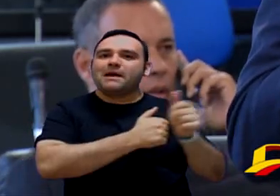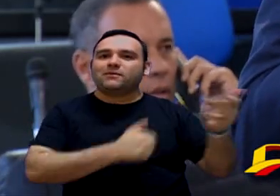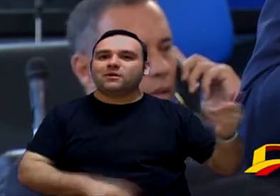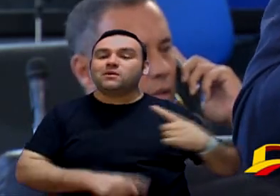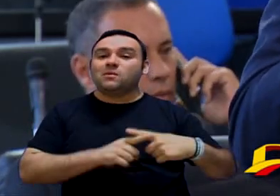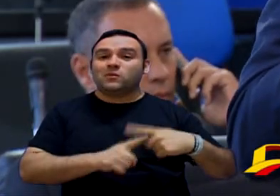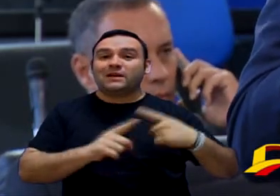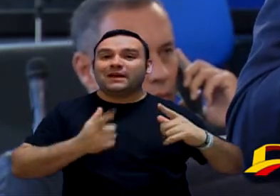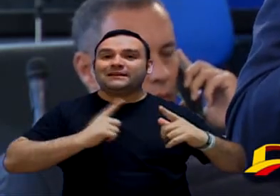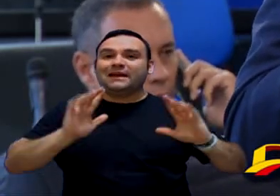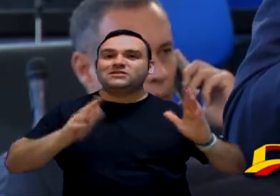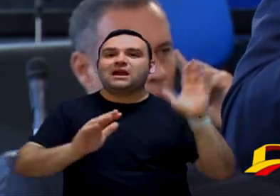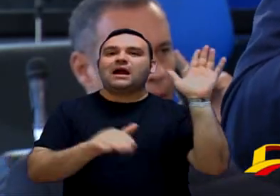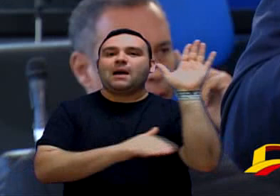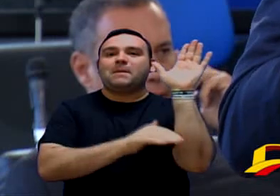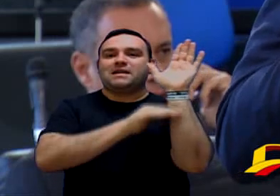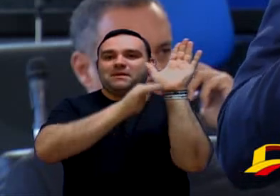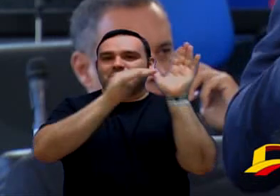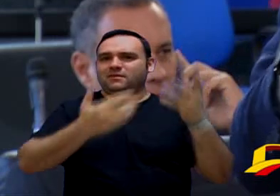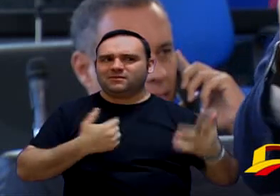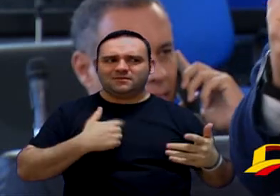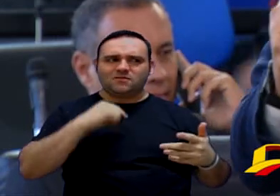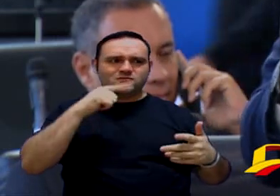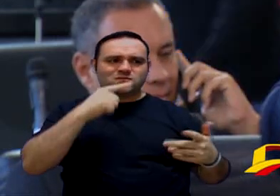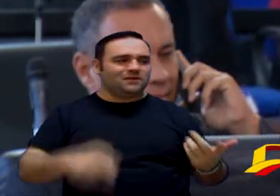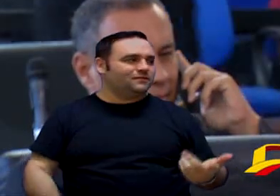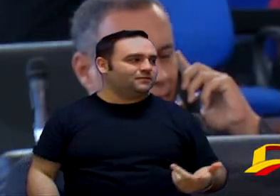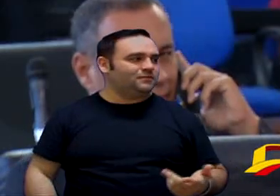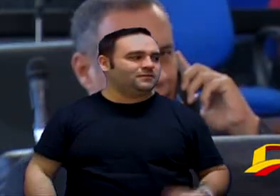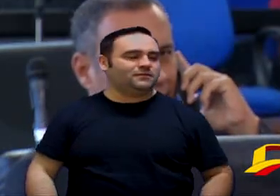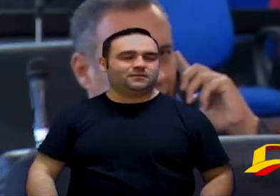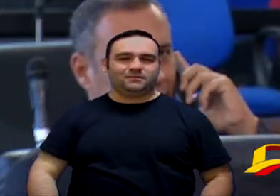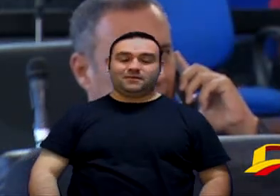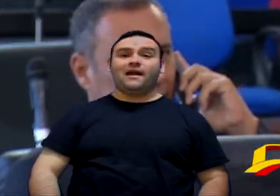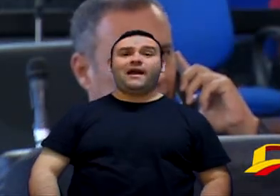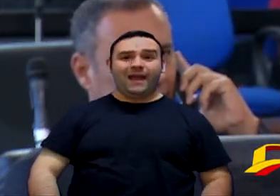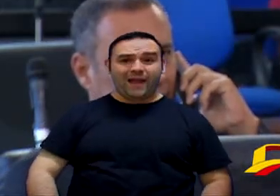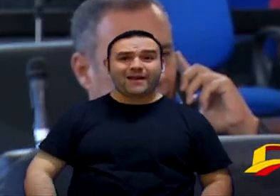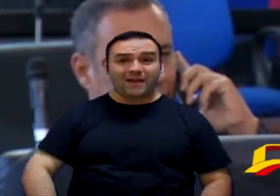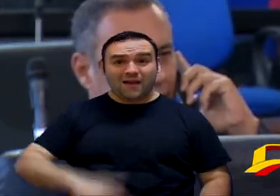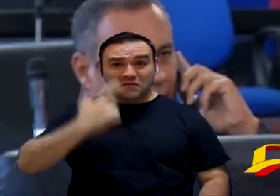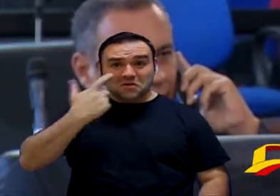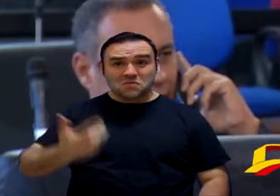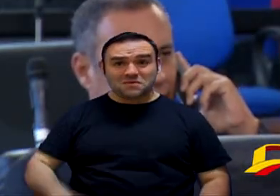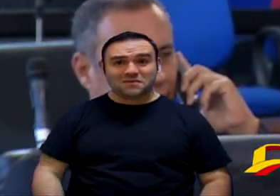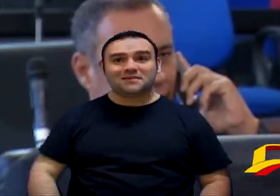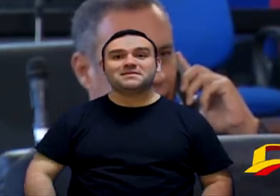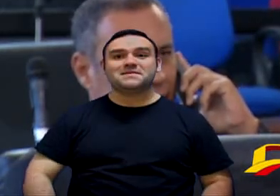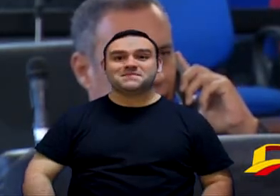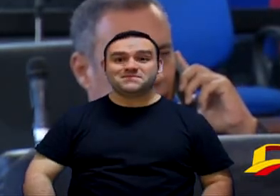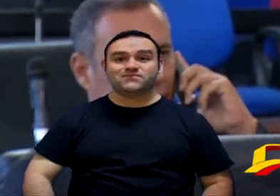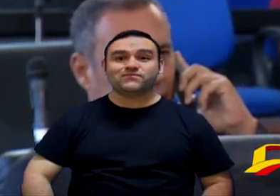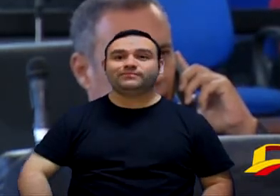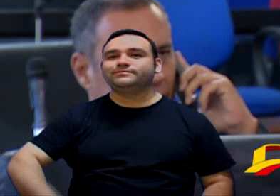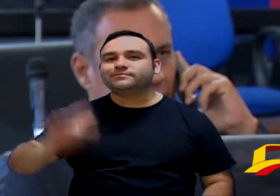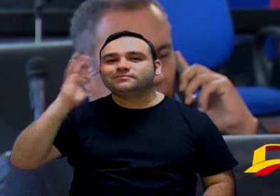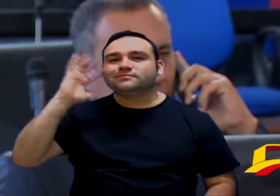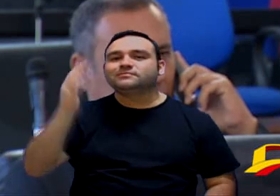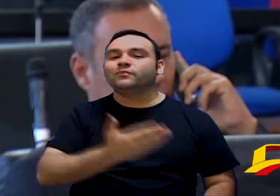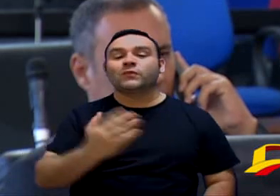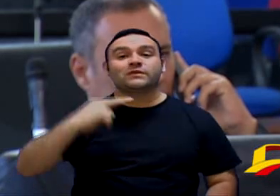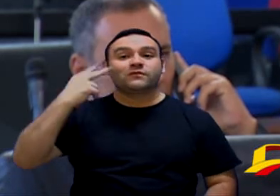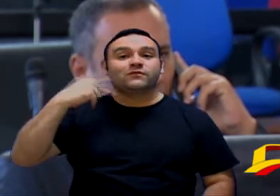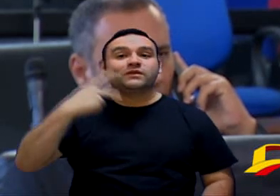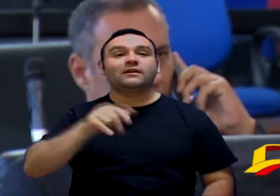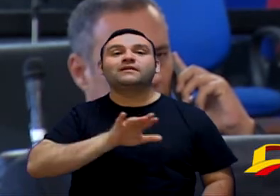porque eu já tenho um apartamento lá se não não gostaria não é agora você imagina vocês vereadores